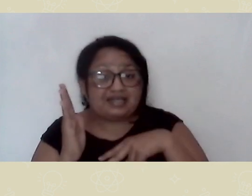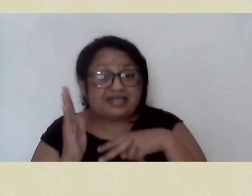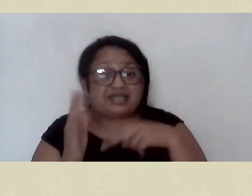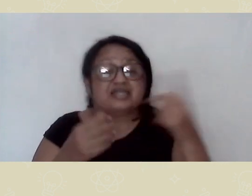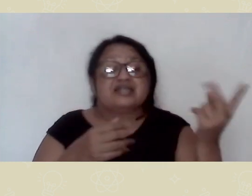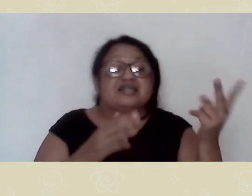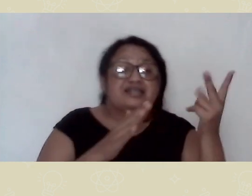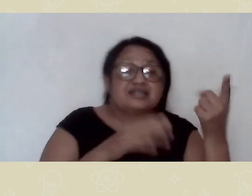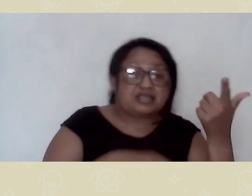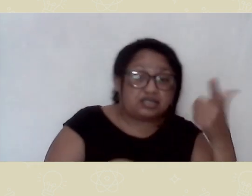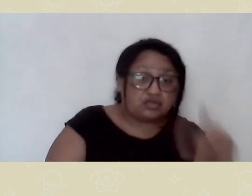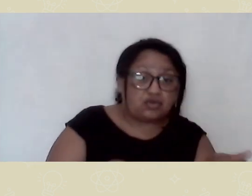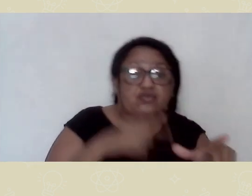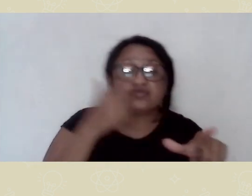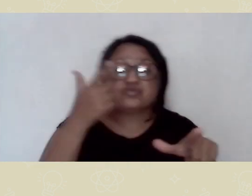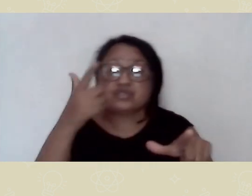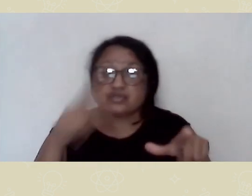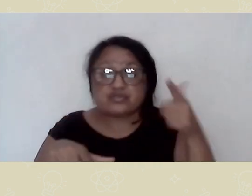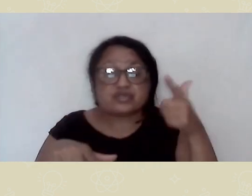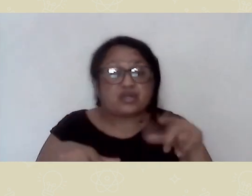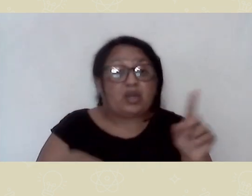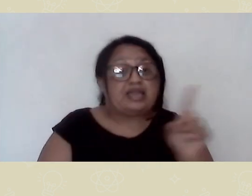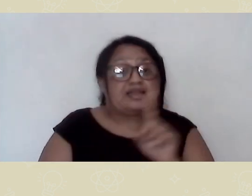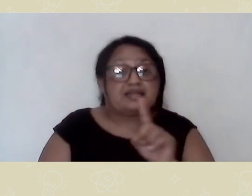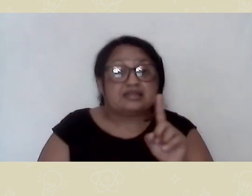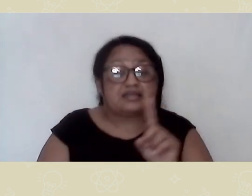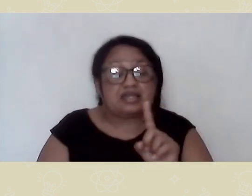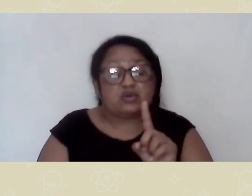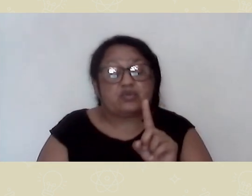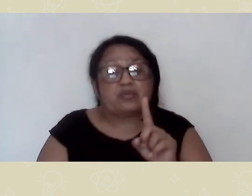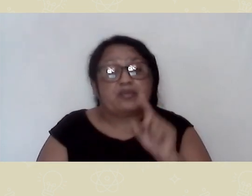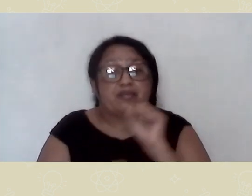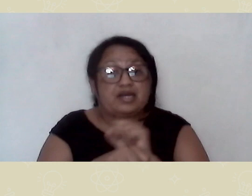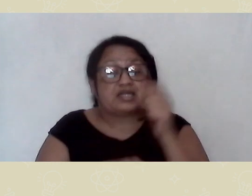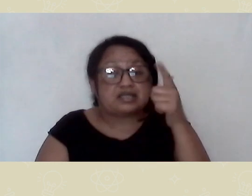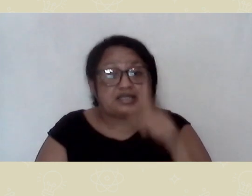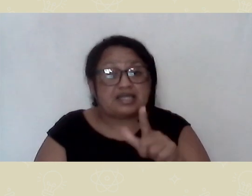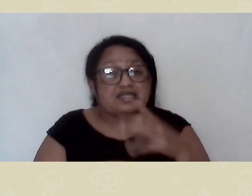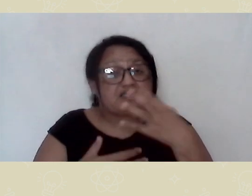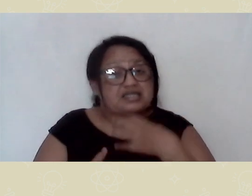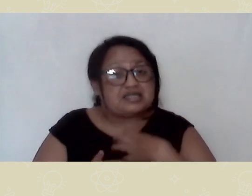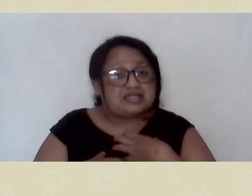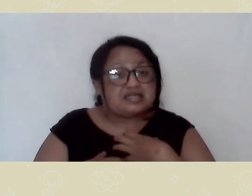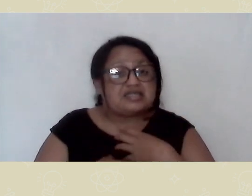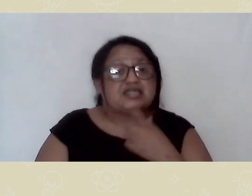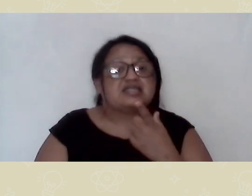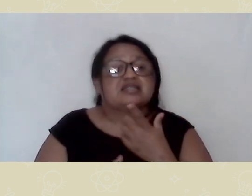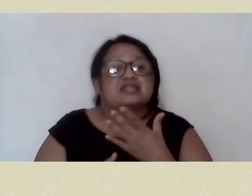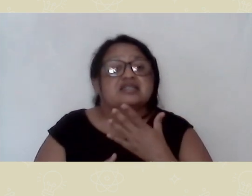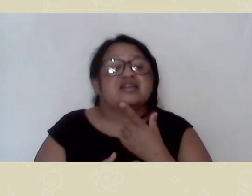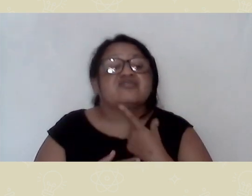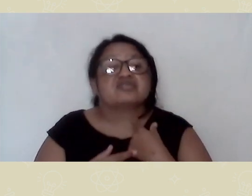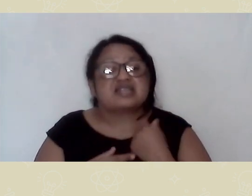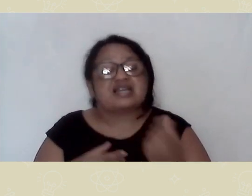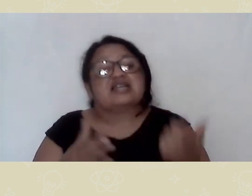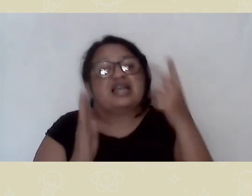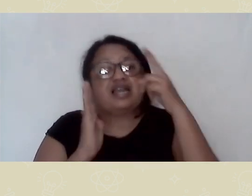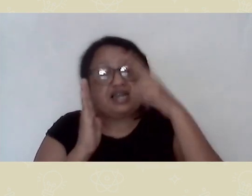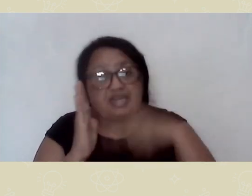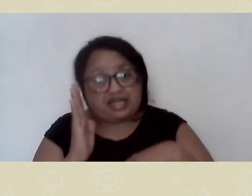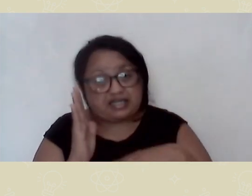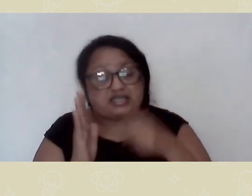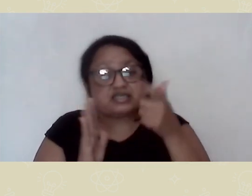não se privem disso sempre que vocês sentirem a necessidade retomem a leitura do texto